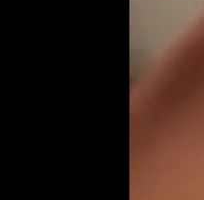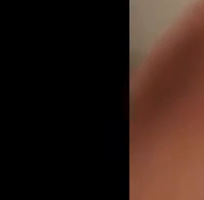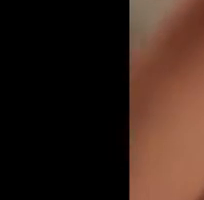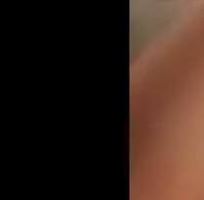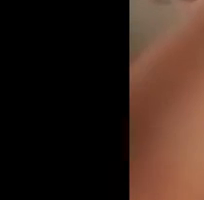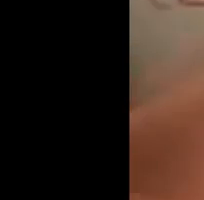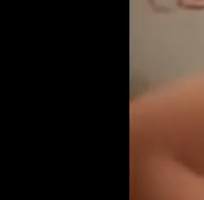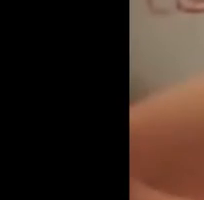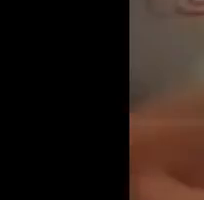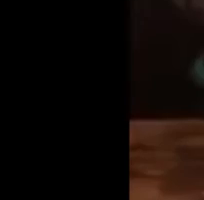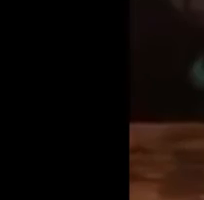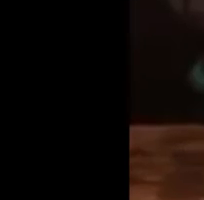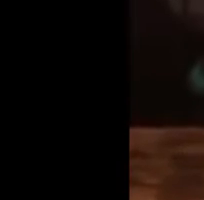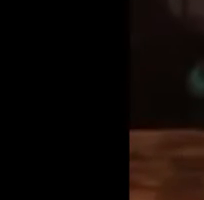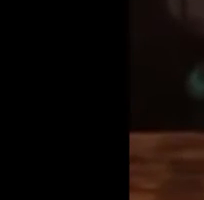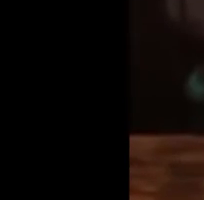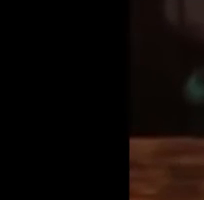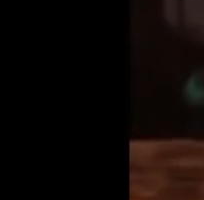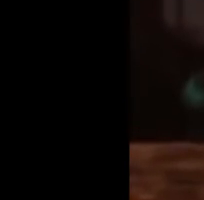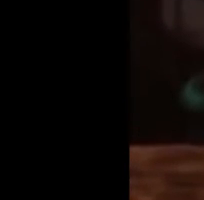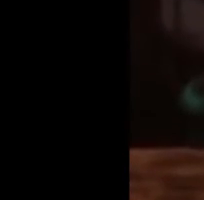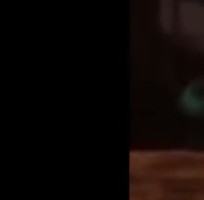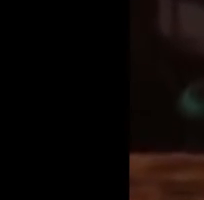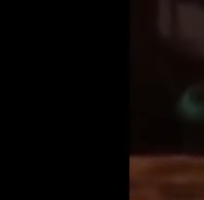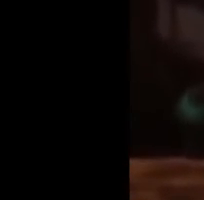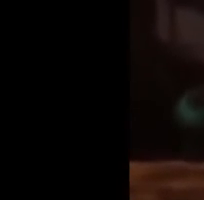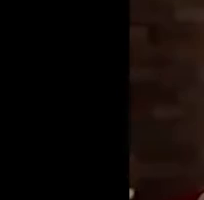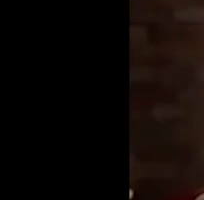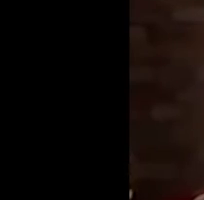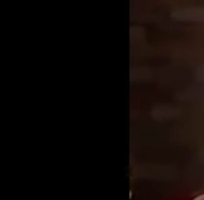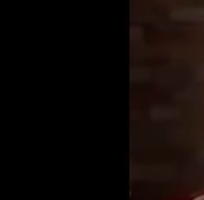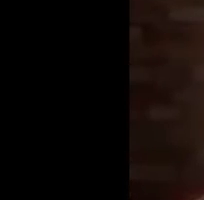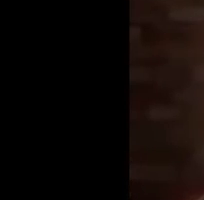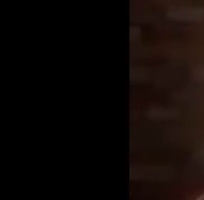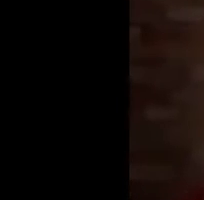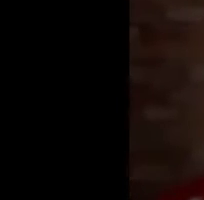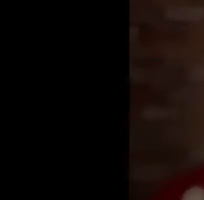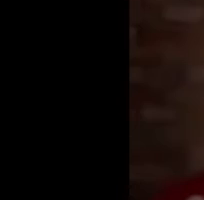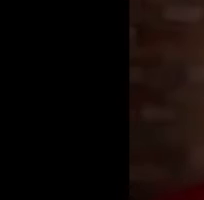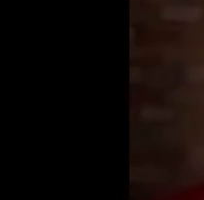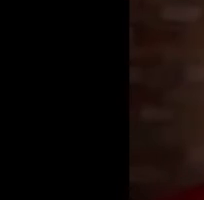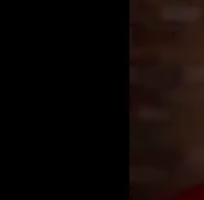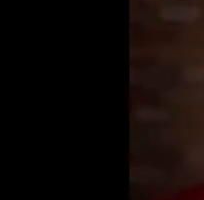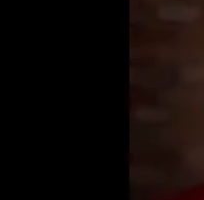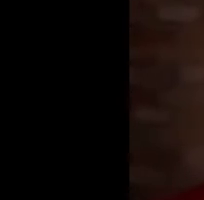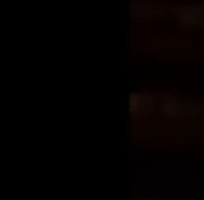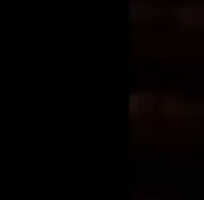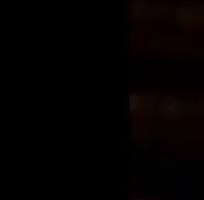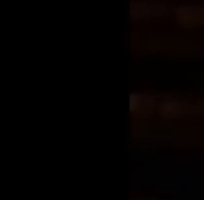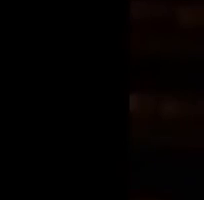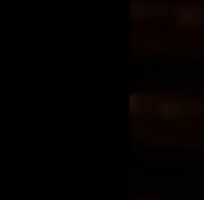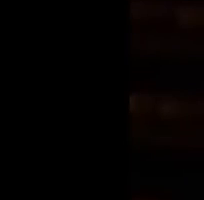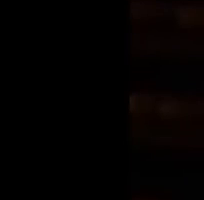eletricistas no ar Open your eyes on